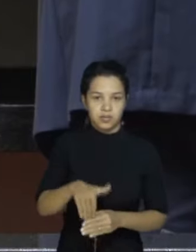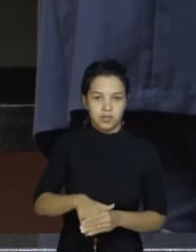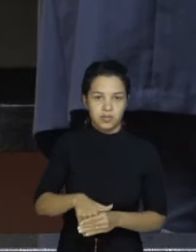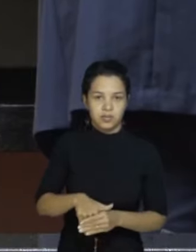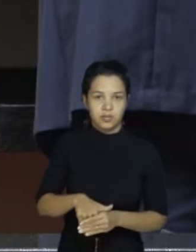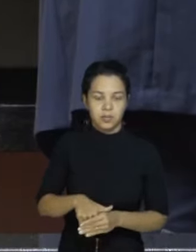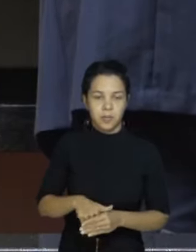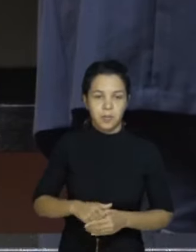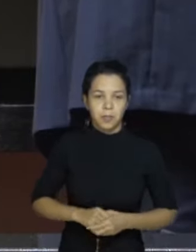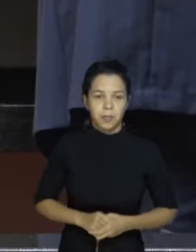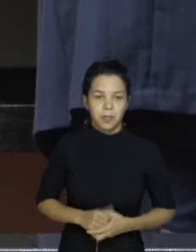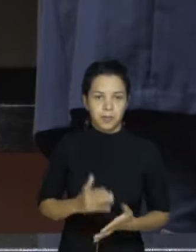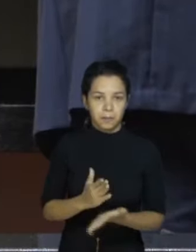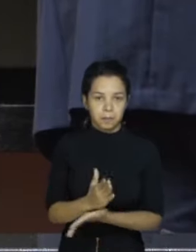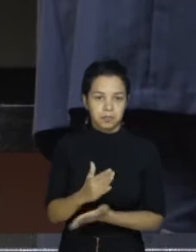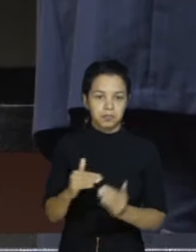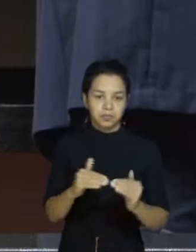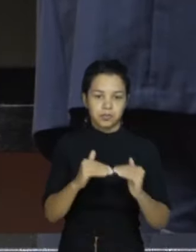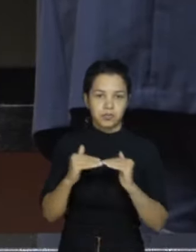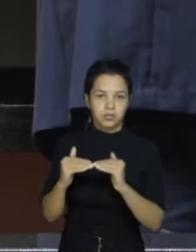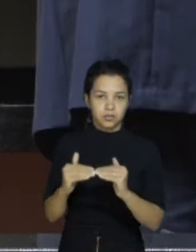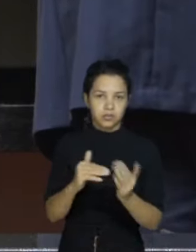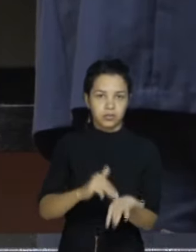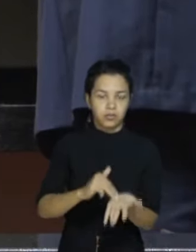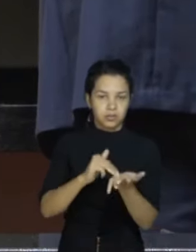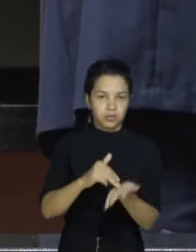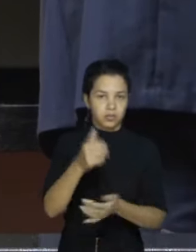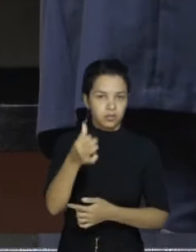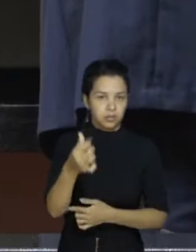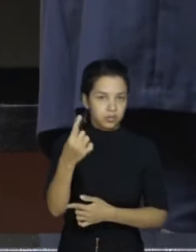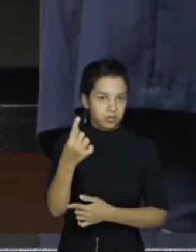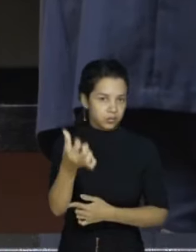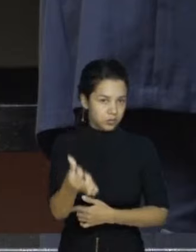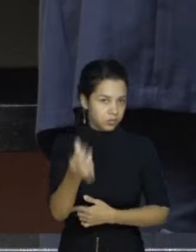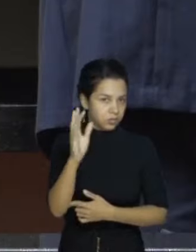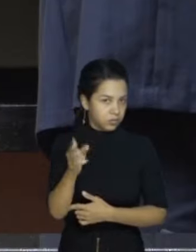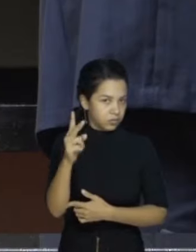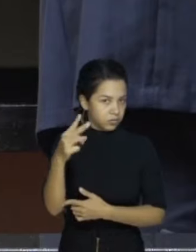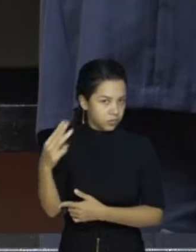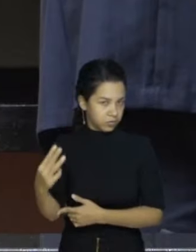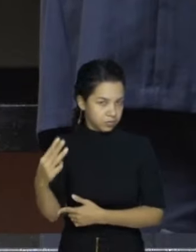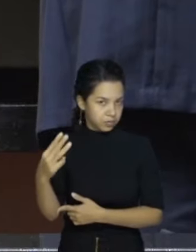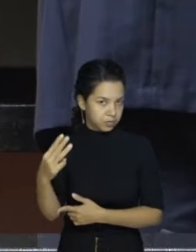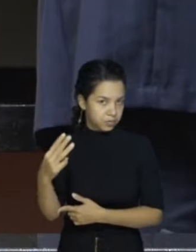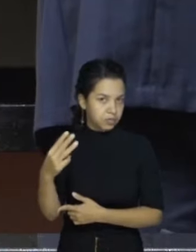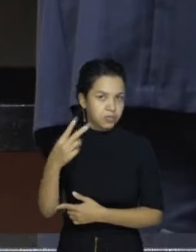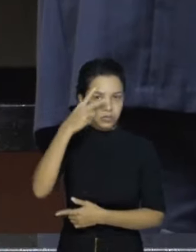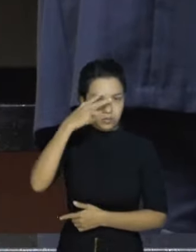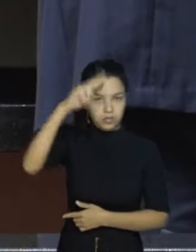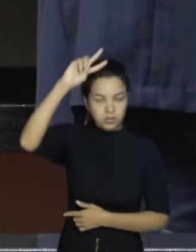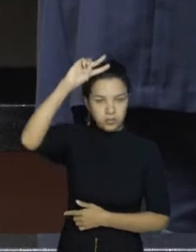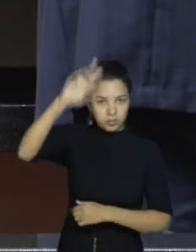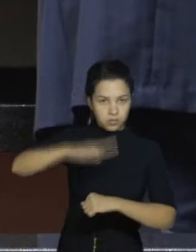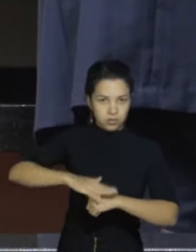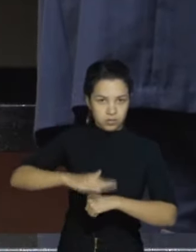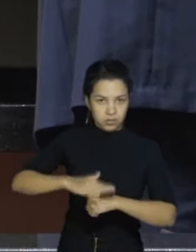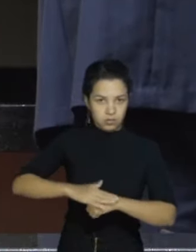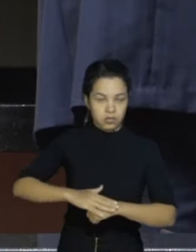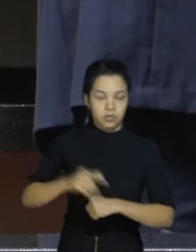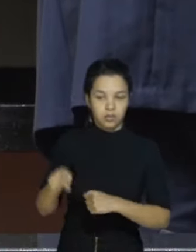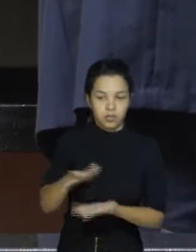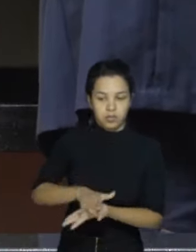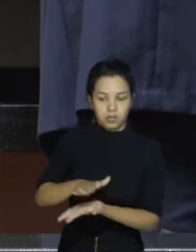como se encontra aprovado por unanimidade Moção 616 2023 autoria Deputado Dr Vicente caropreso manifestando aplausos